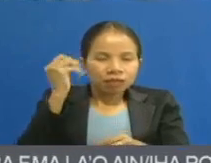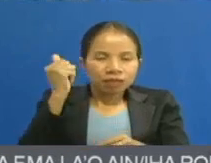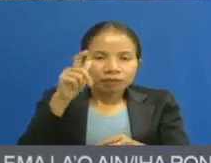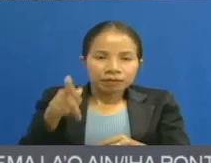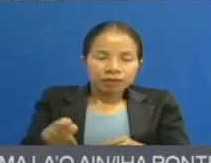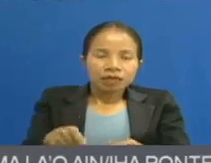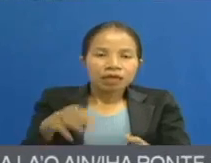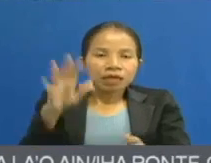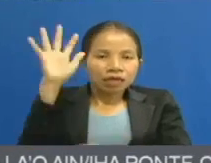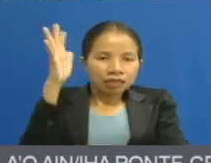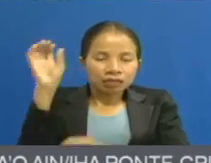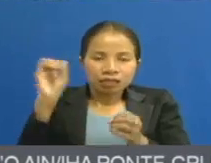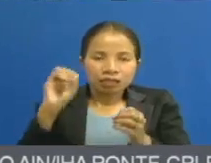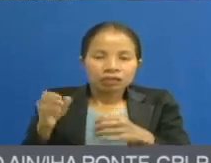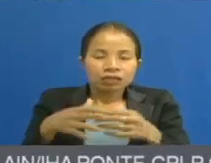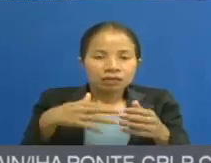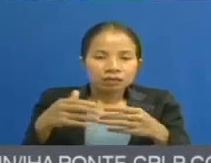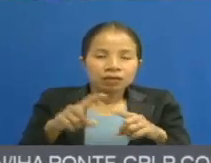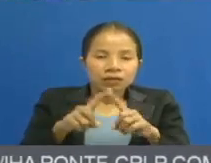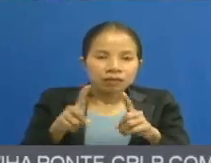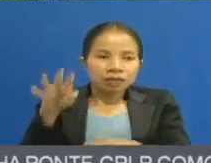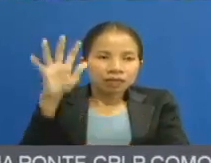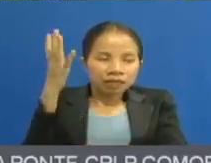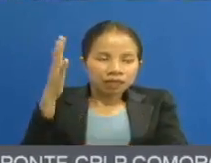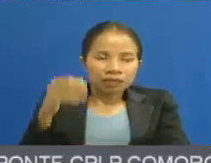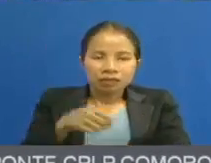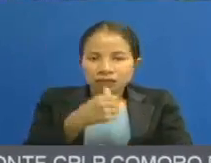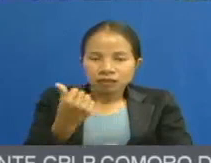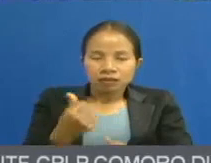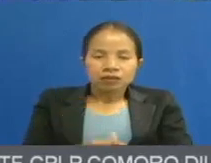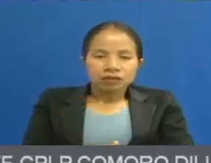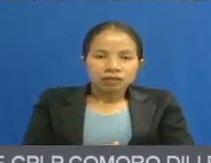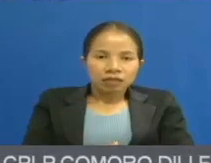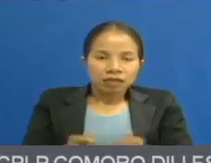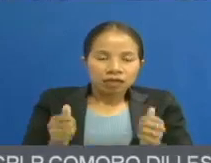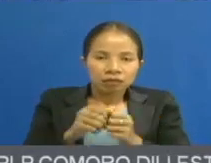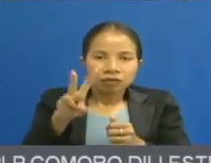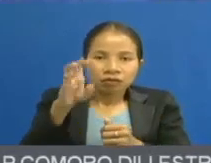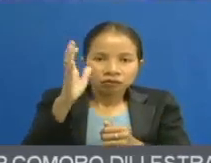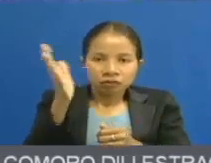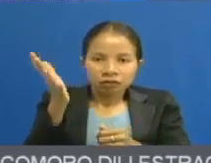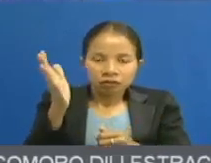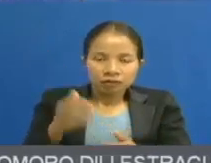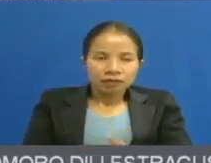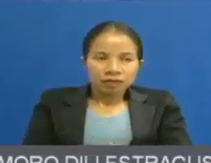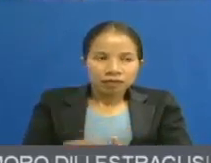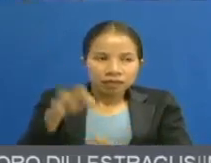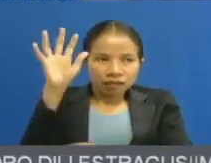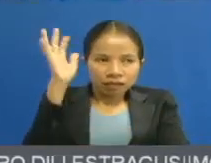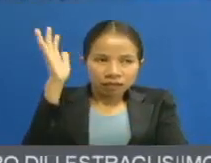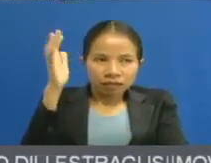Ai huris sirne laos ai gaharude maibe. Ai huris selutan. Ho quantidade atus rural lima nulu. Esse ai ne